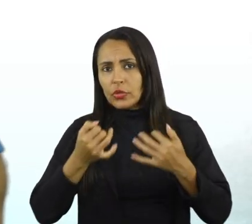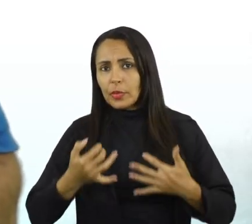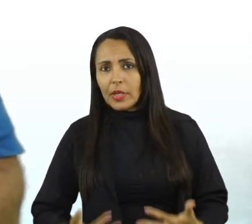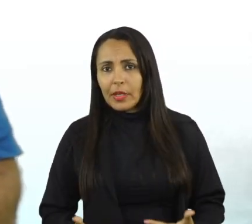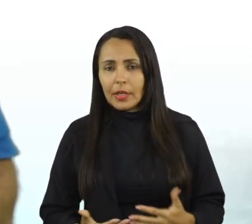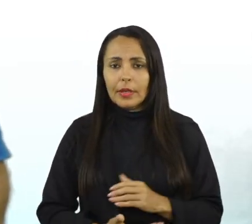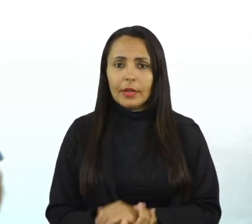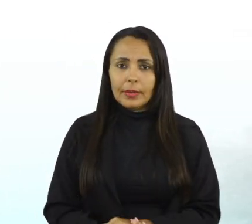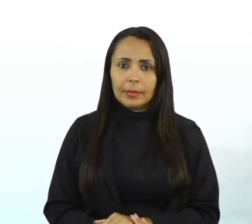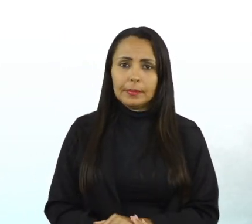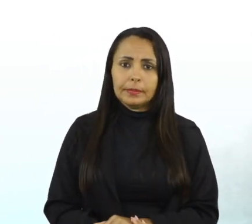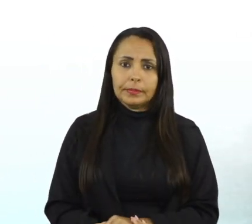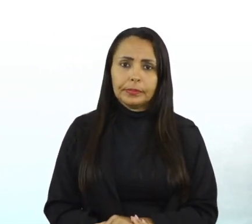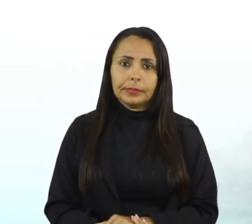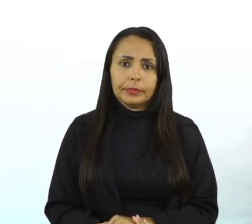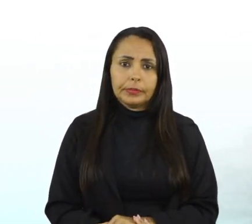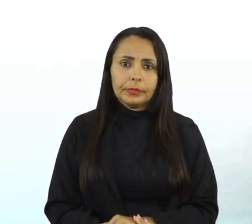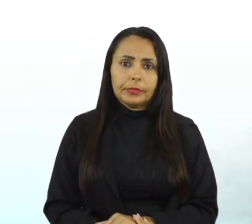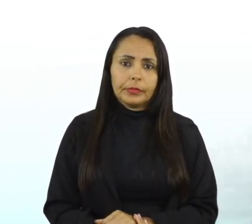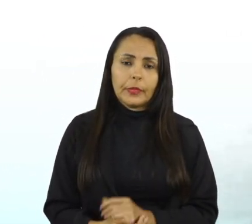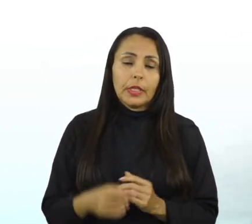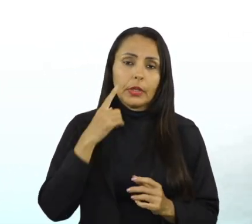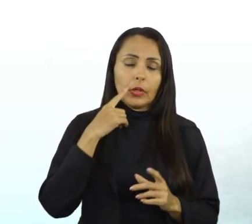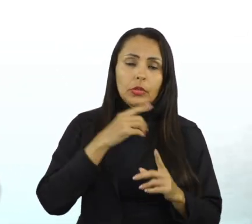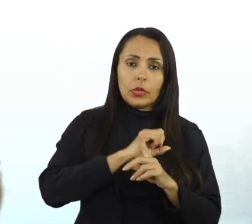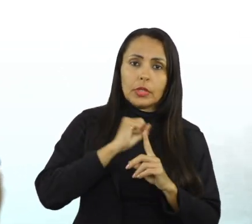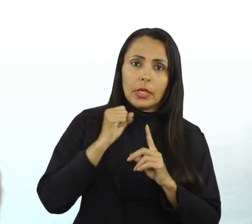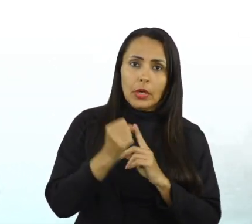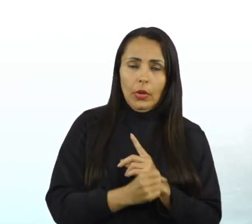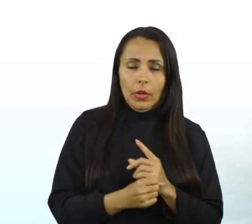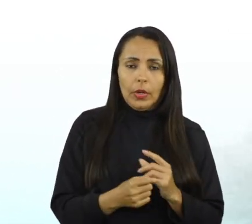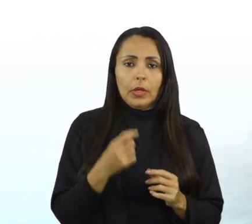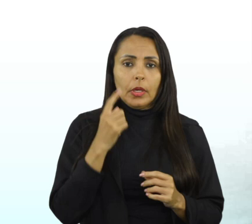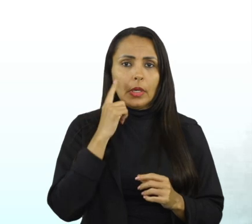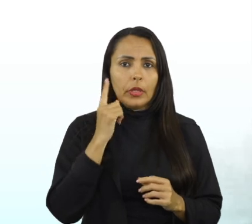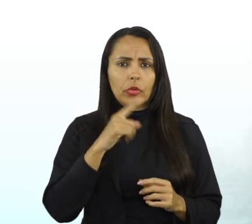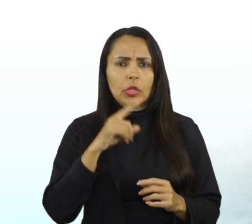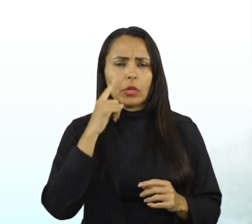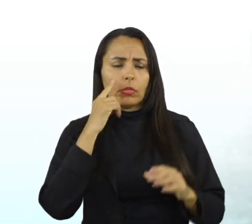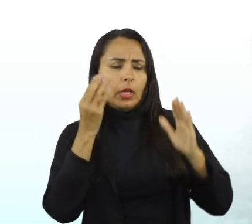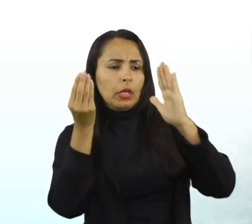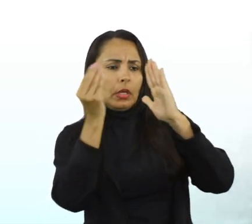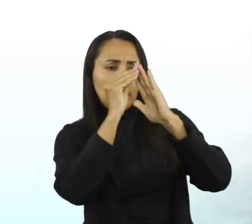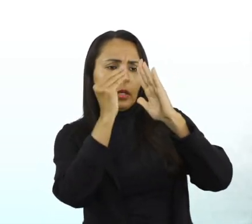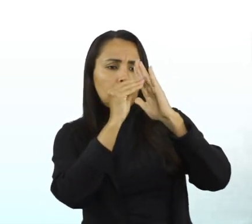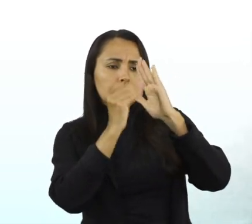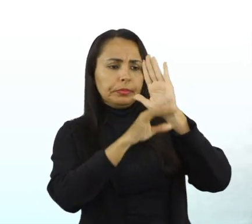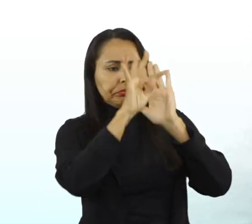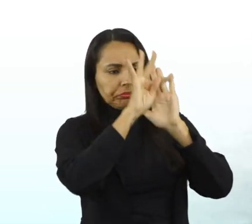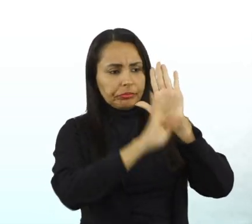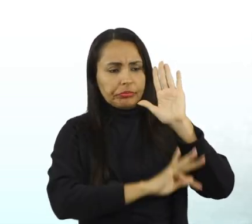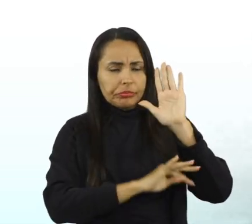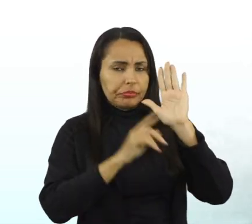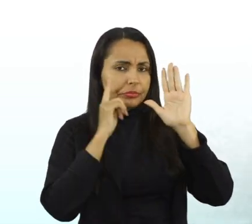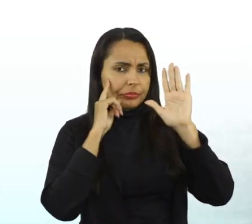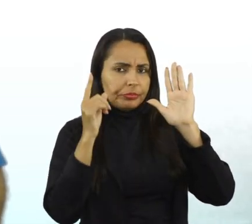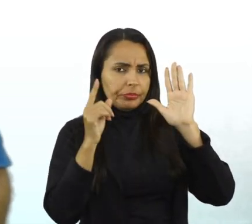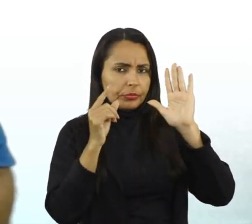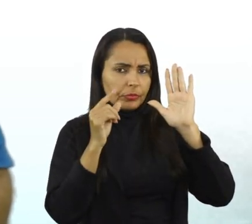já diz o que é. Então, a diastrática é social. Aí coloca lá fragmento do texto para você